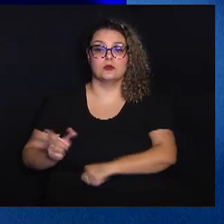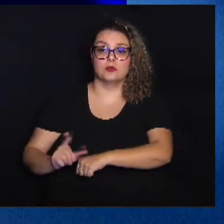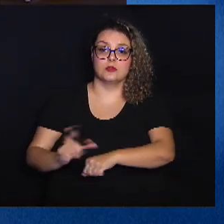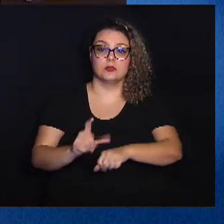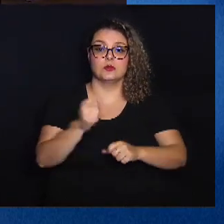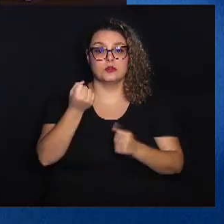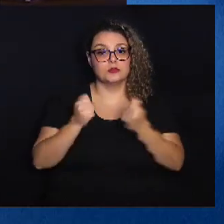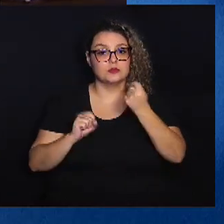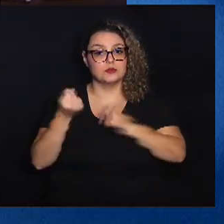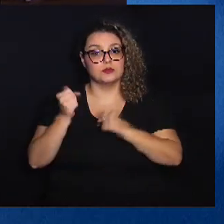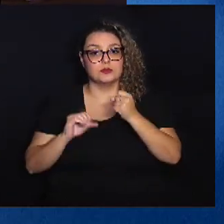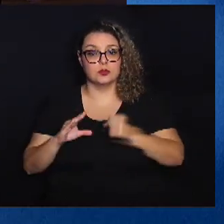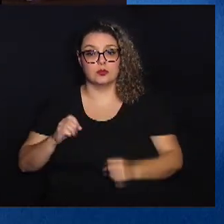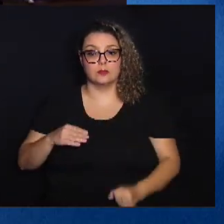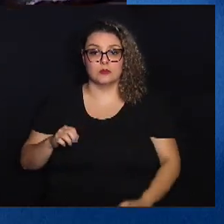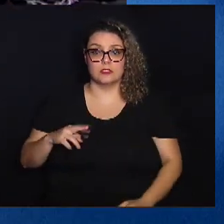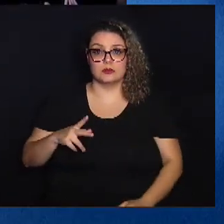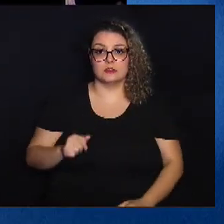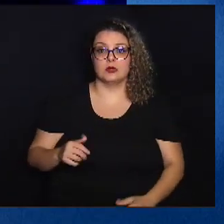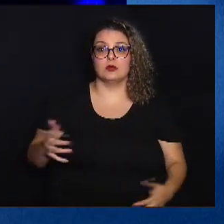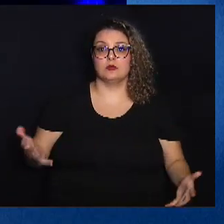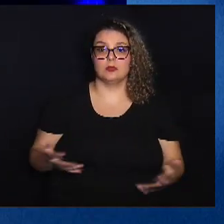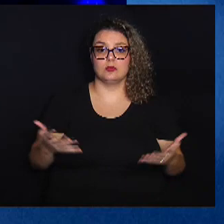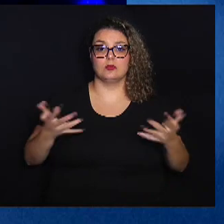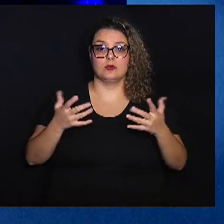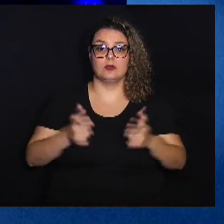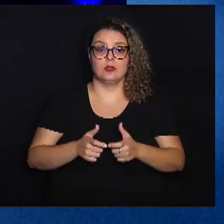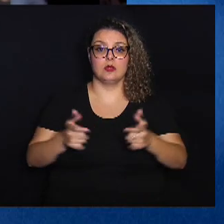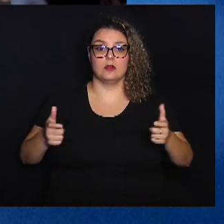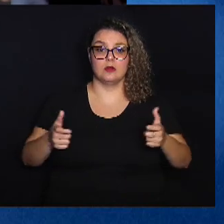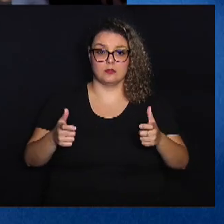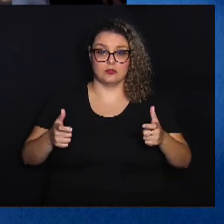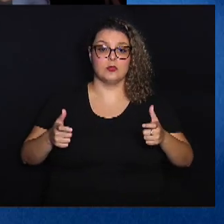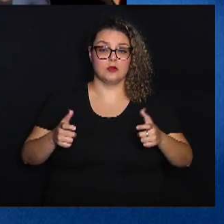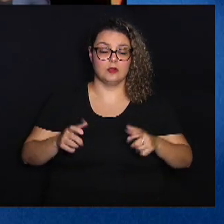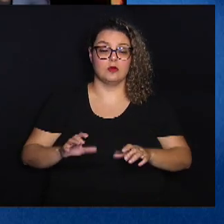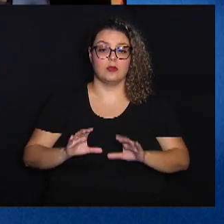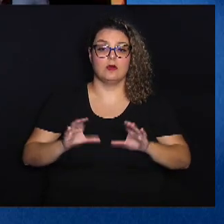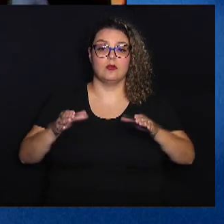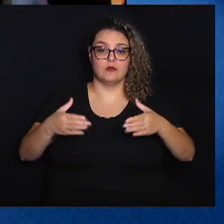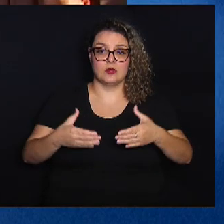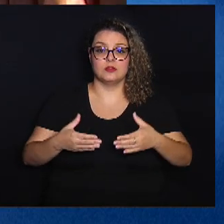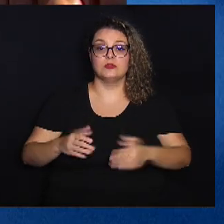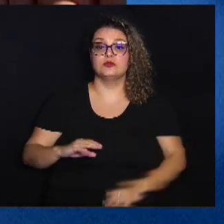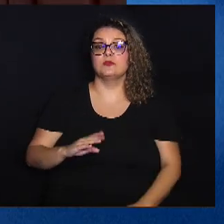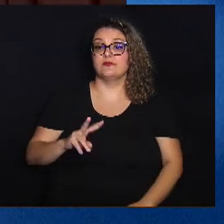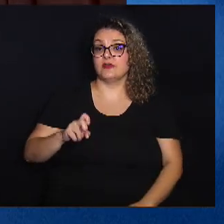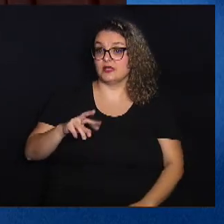de Campinas promove a maior conferência de varejo do Brasil.